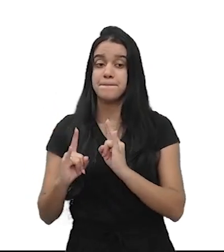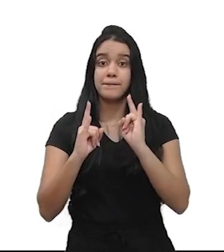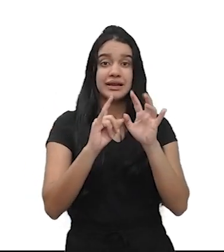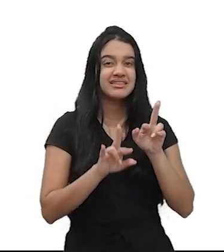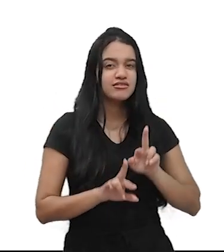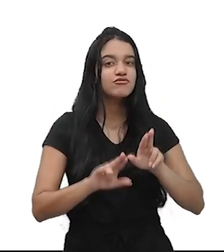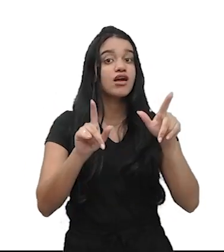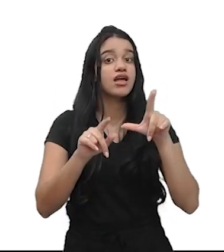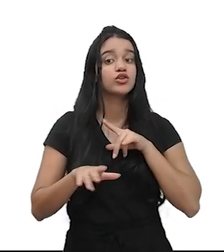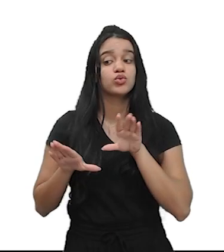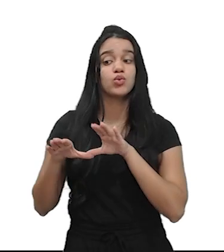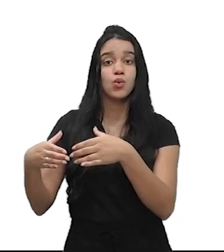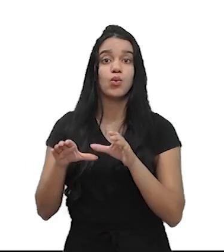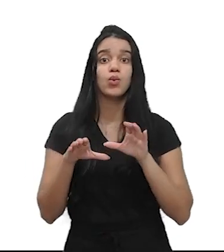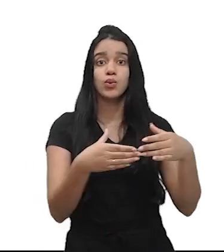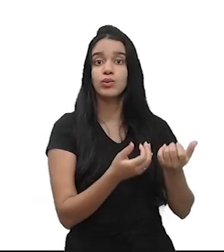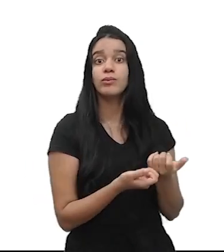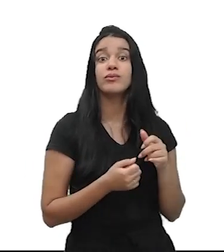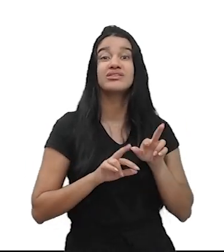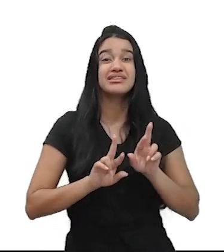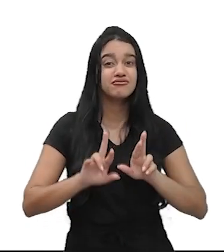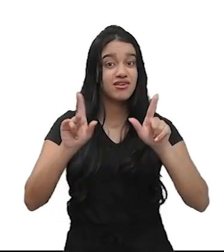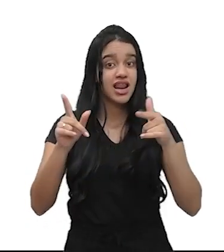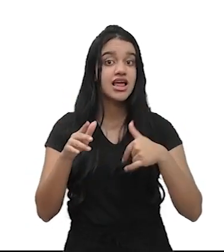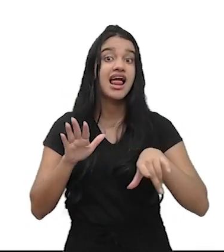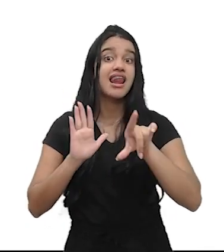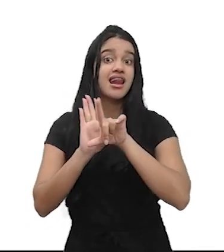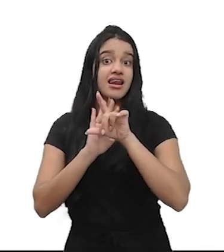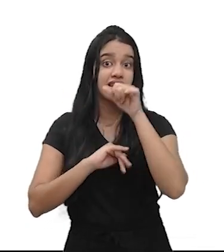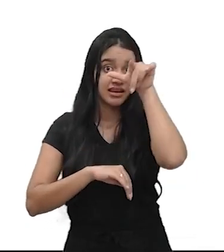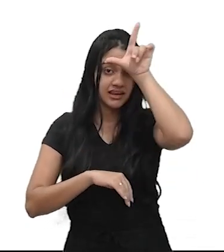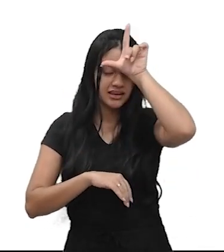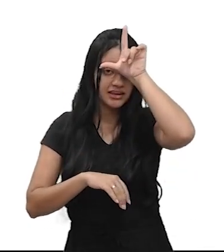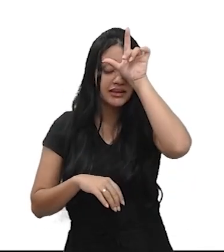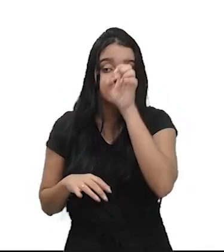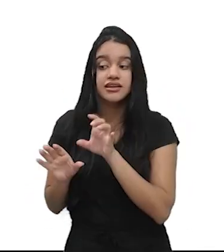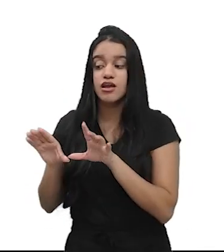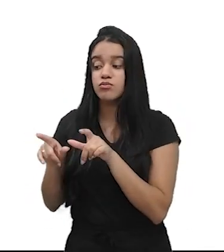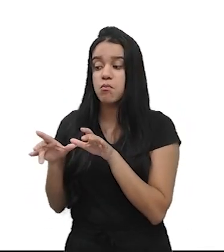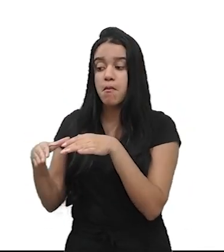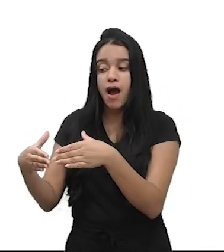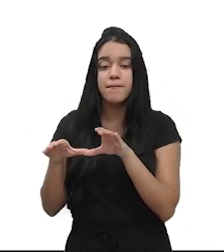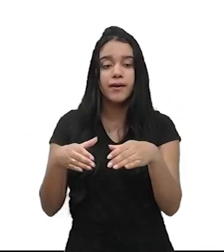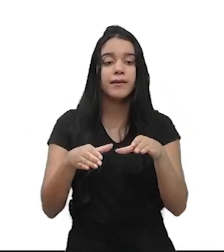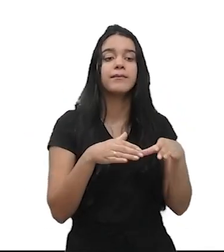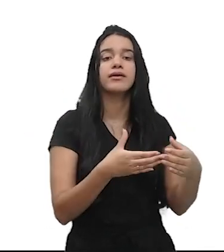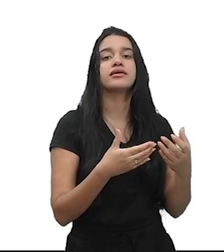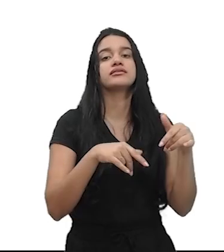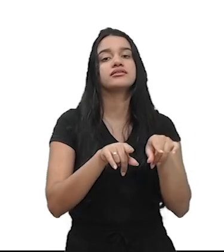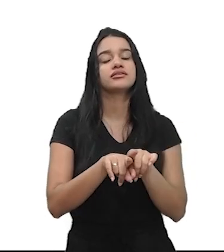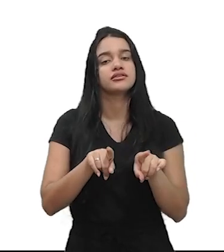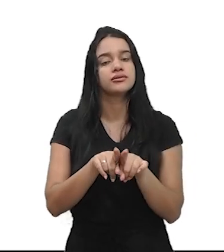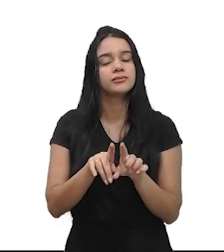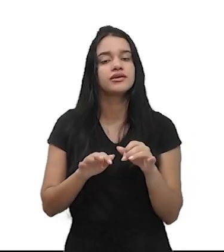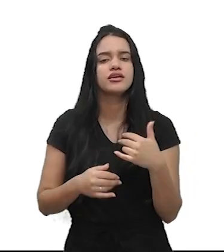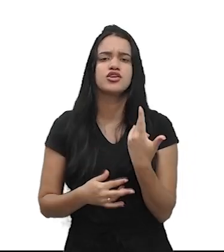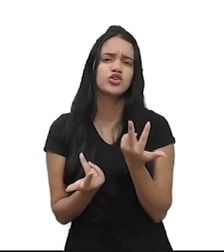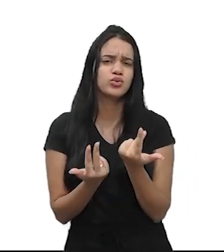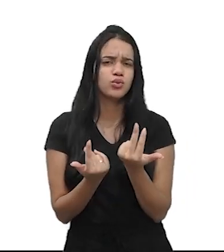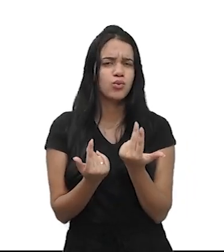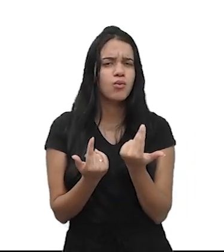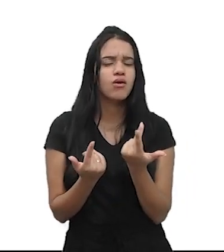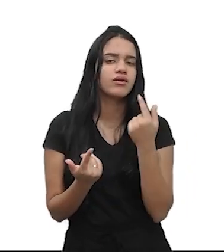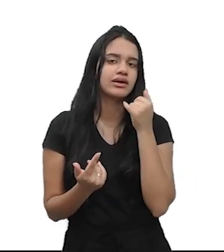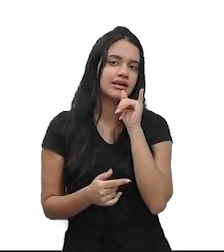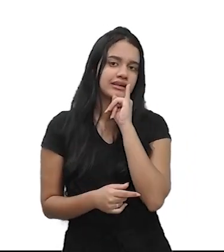diferentes, tá? Com um líder para cada equipe. O grau do risco, tá? Que a gente vai ver o nível em cada setor. A mesma planta, ela